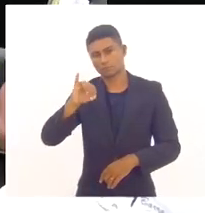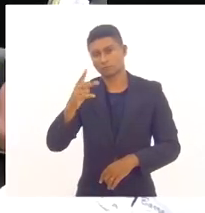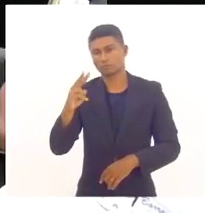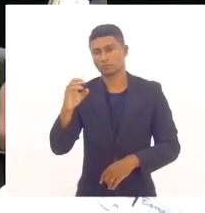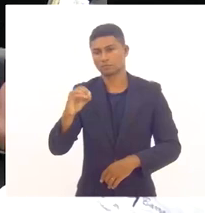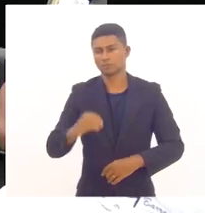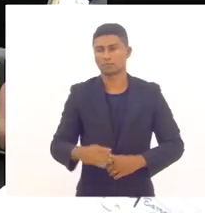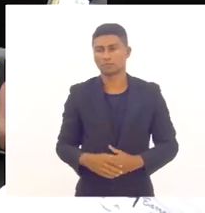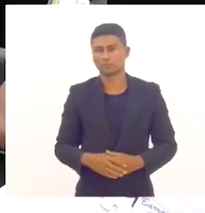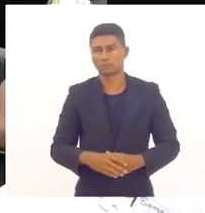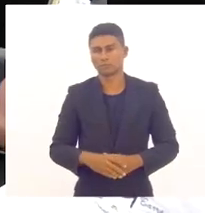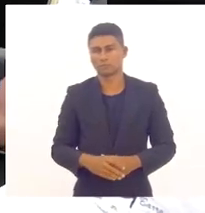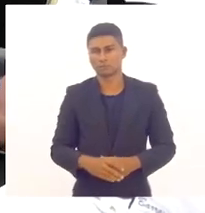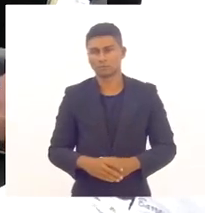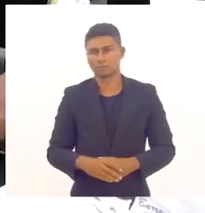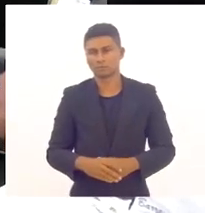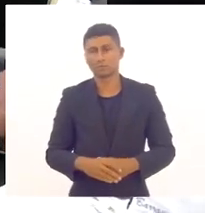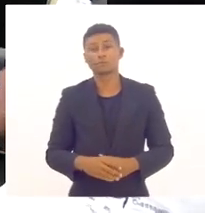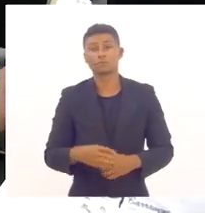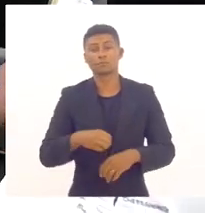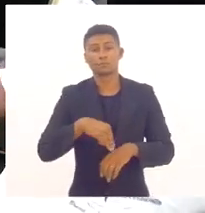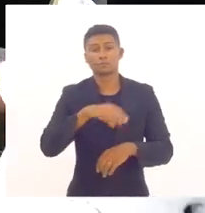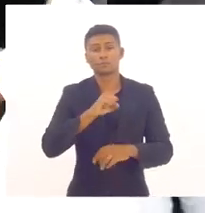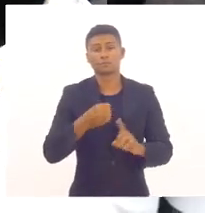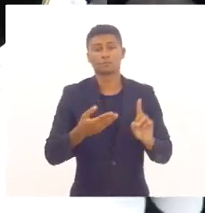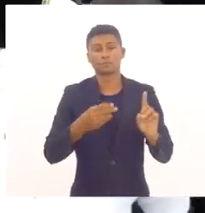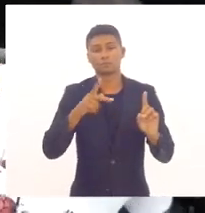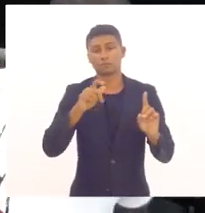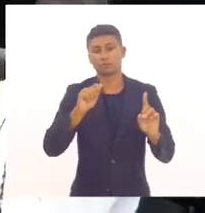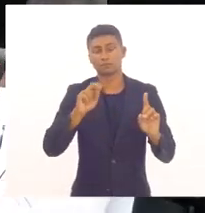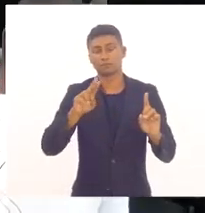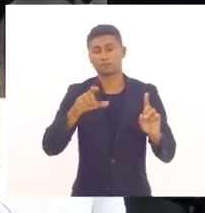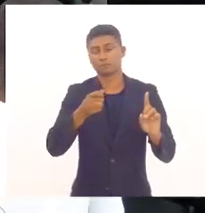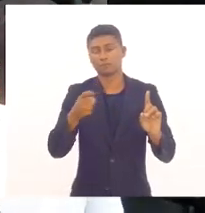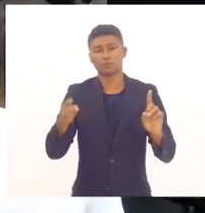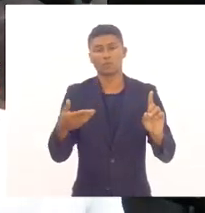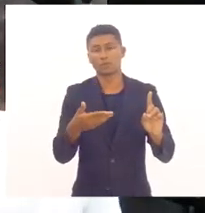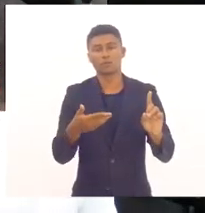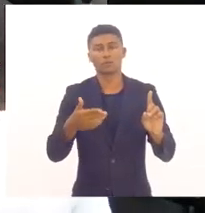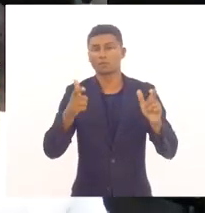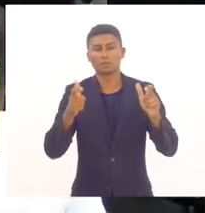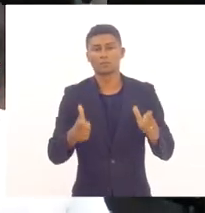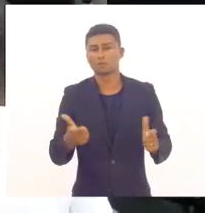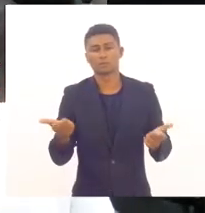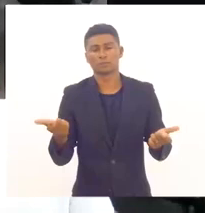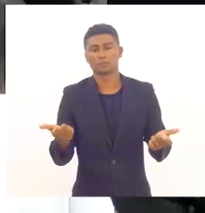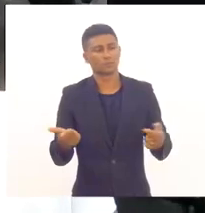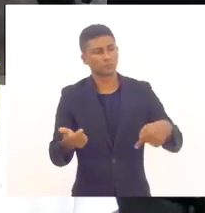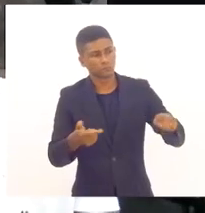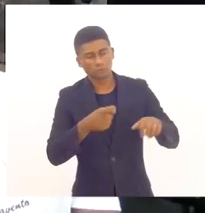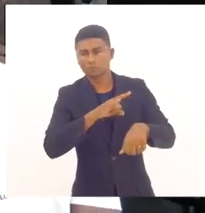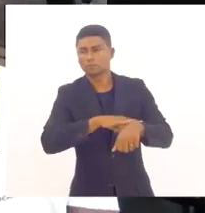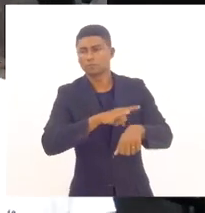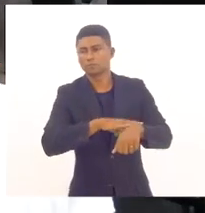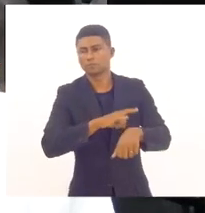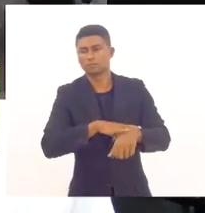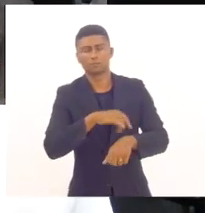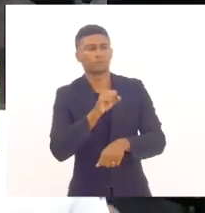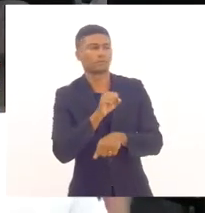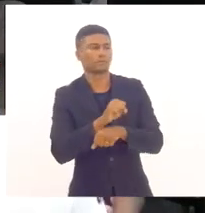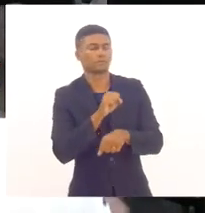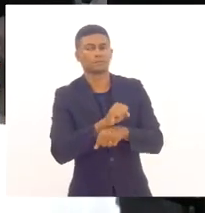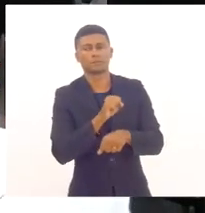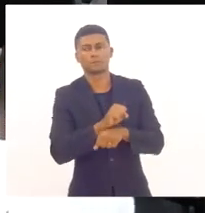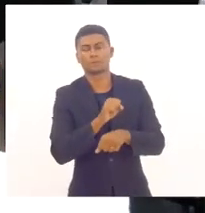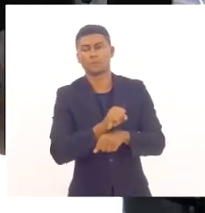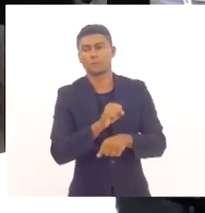mestre Polão? Foi o banheiro mesmo. Foi o banheiro. Foi o banheiro? Quer aguardar um pouco? Mas eu prefiro aguardar, não, né, que, já que ele não está presente.